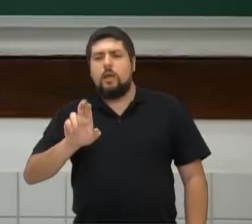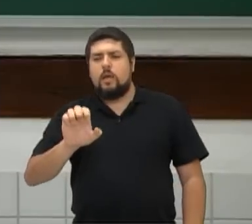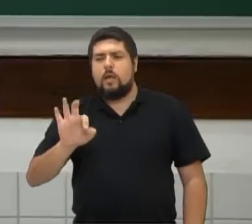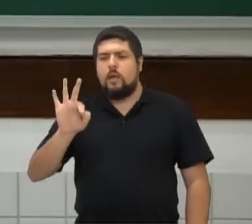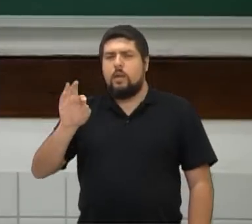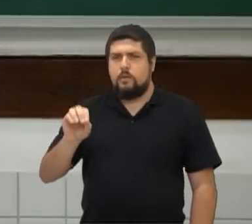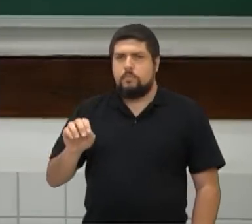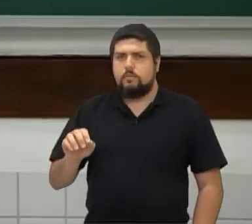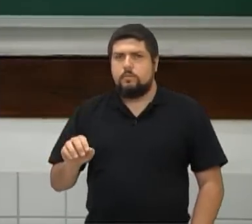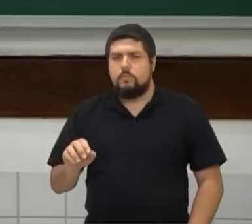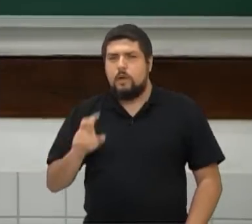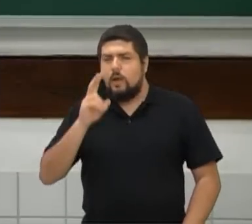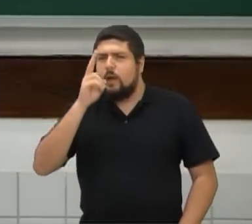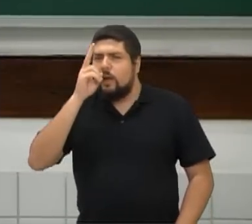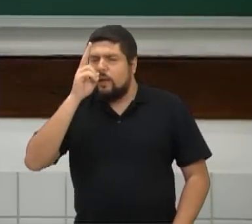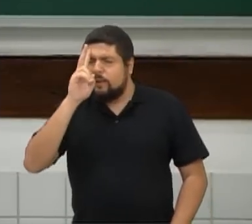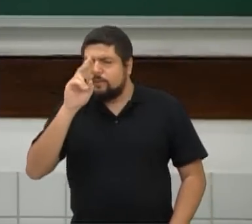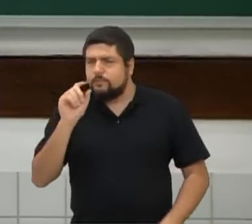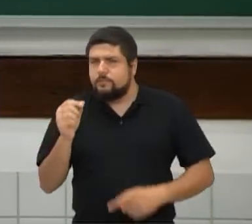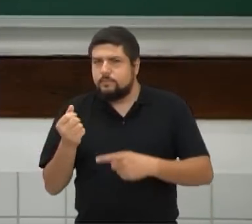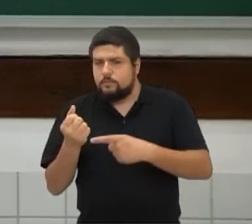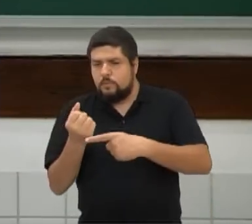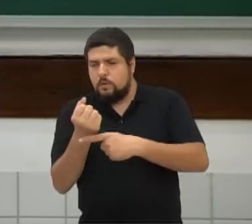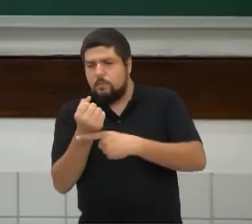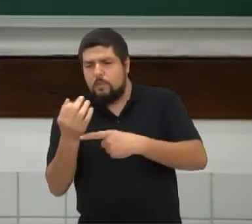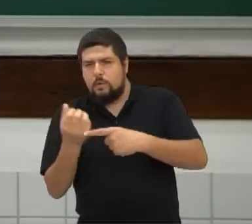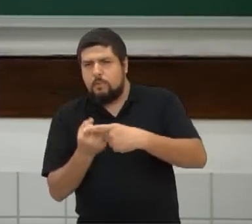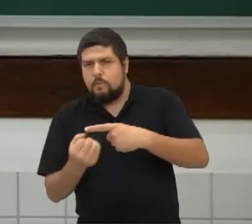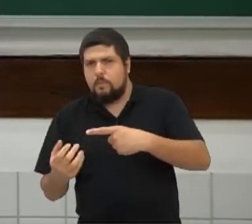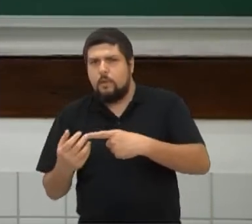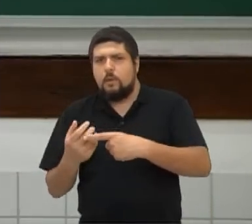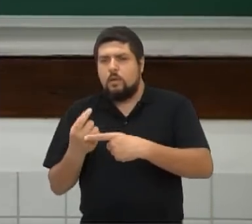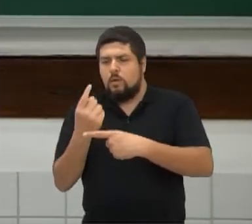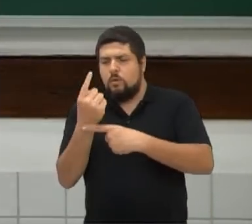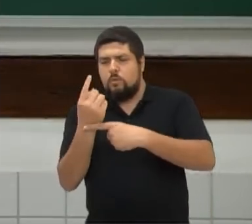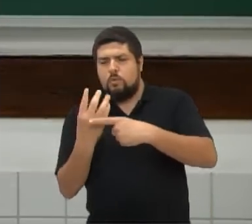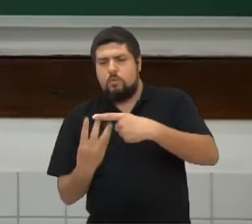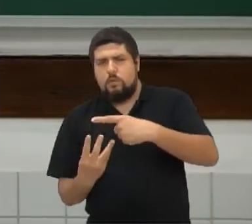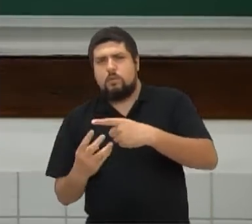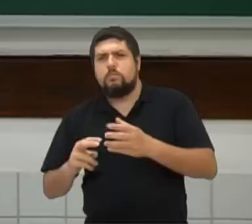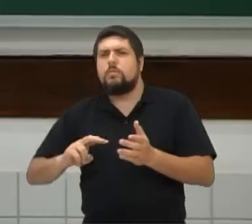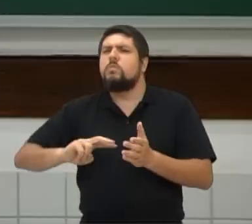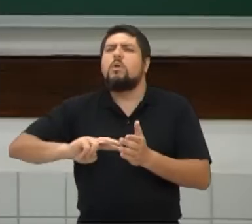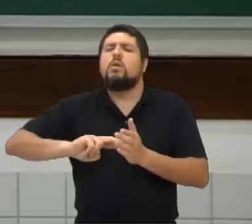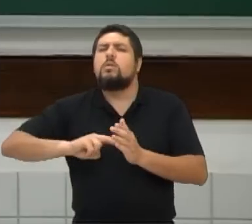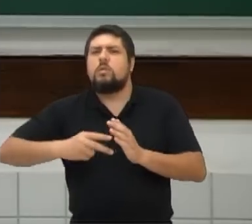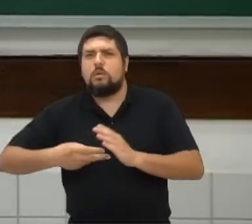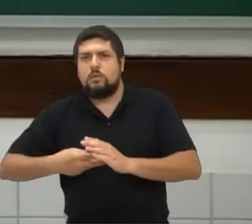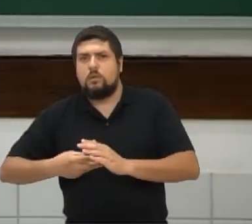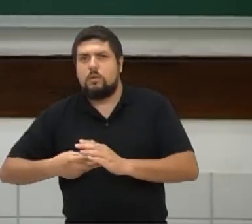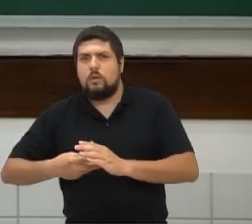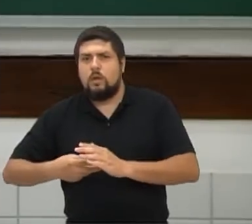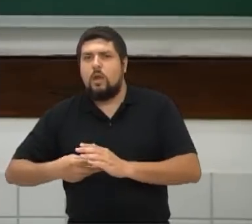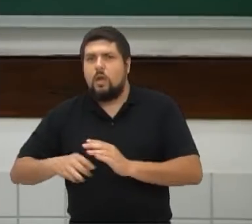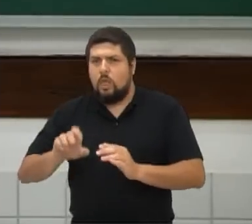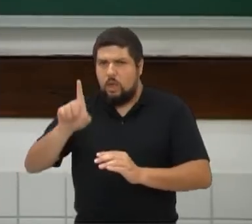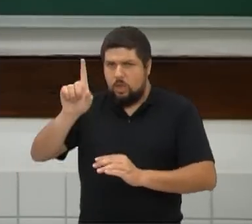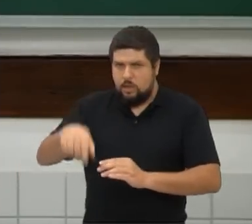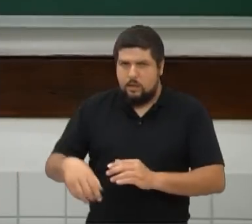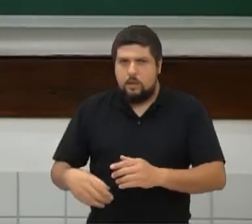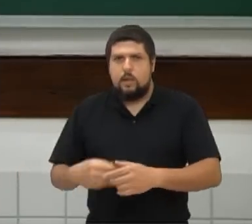essa fração, 1/4, significa que nós pegamos a medida de